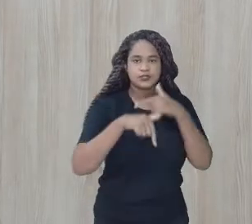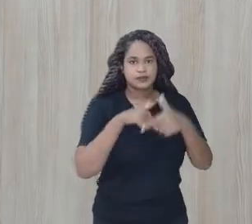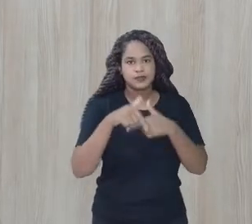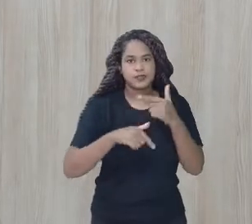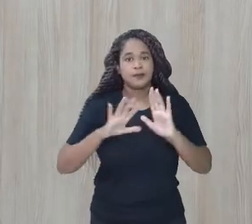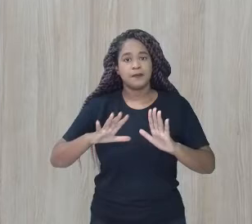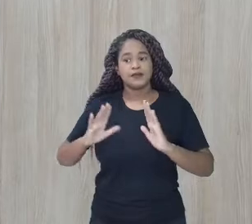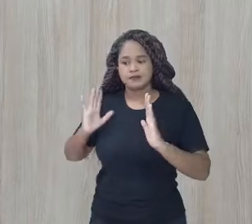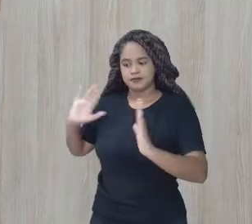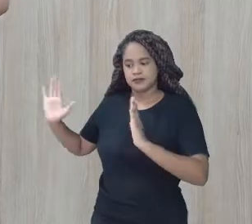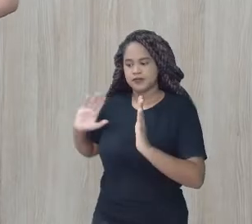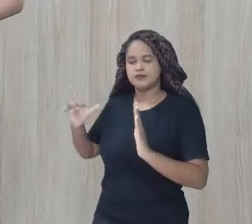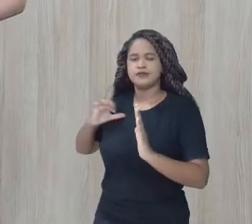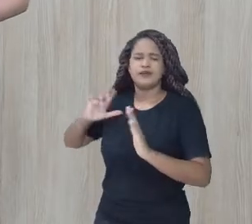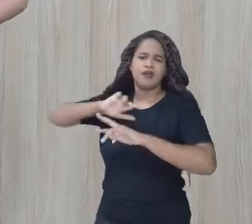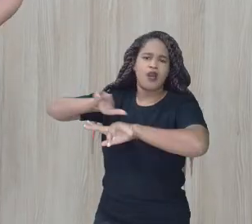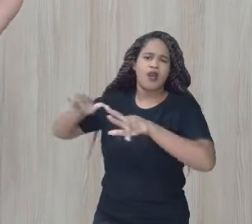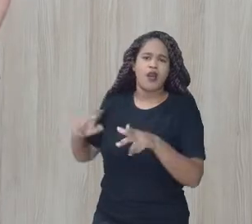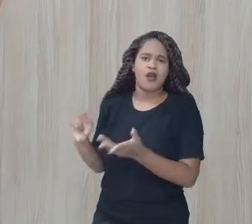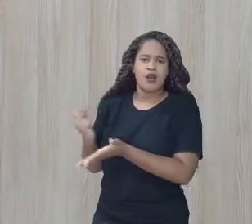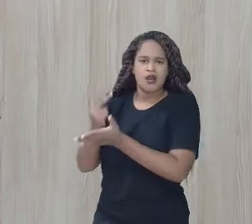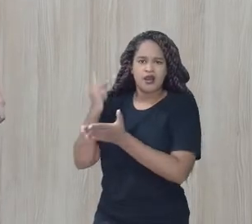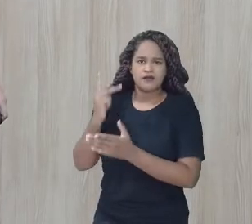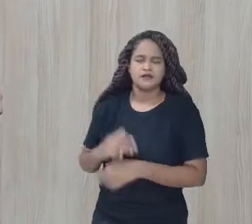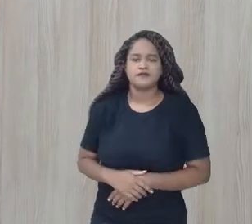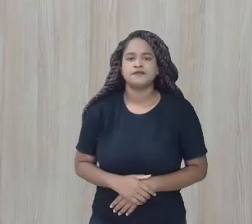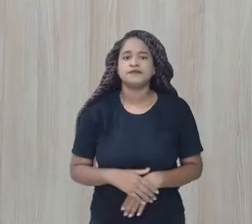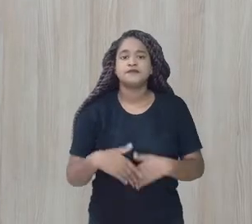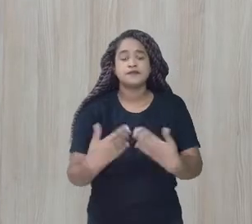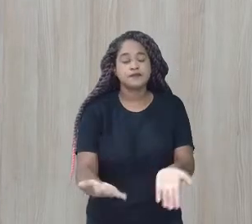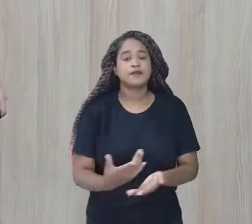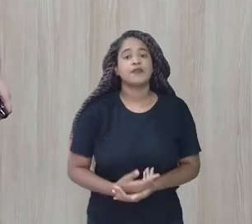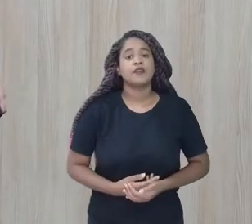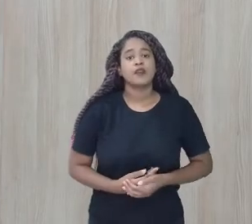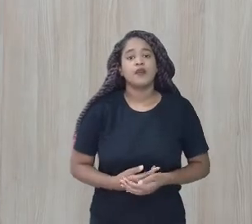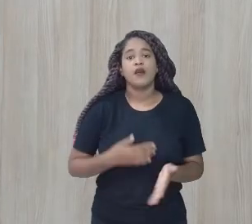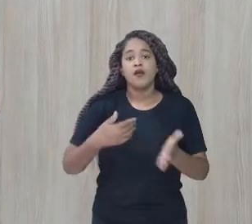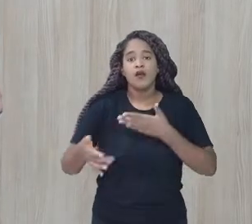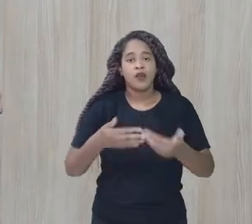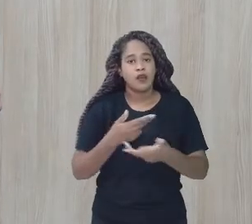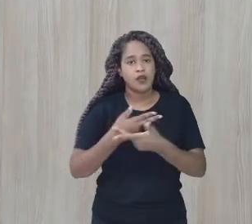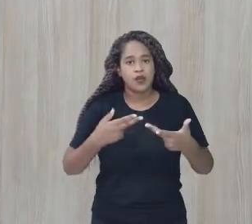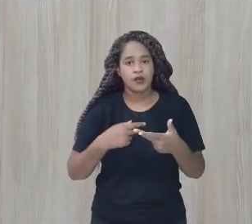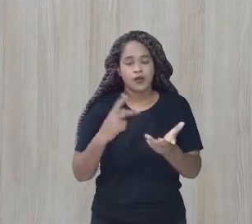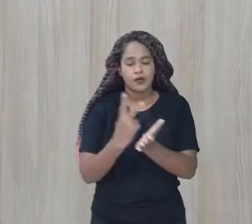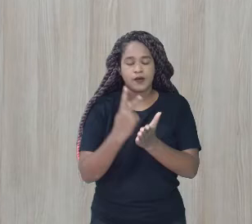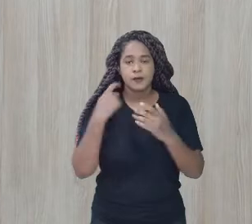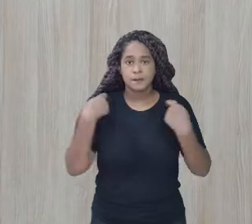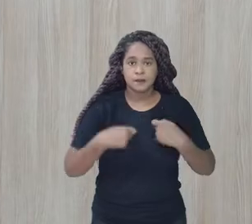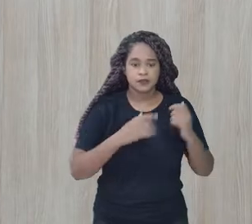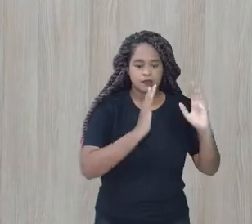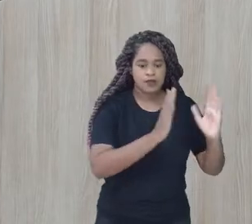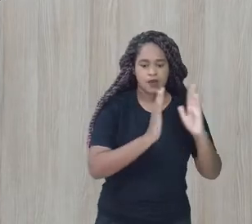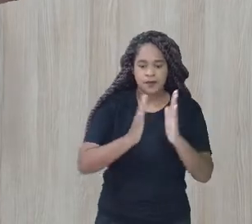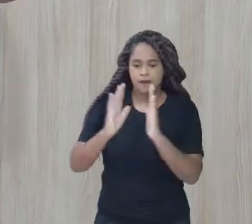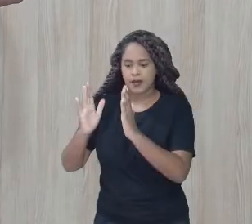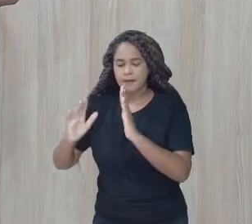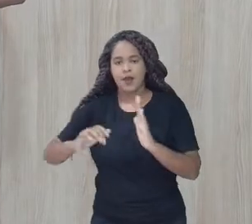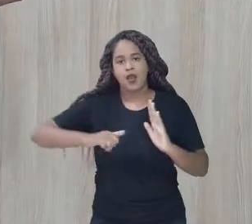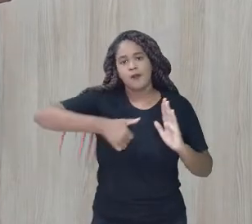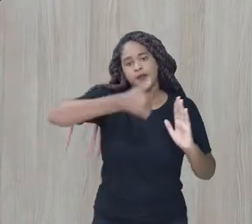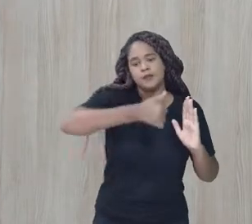fazendo, né? E aí a gente percebe que tudo que houver a necessidade de uma ordem chama a ideia da